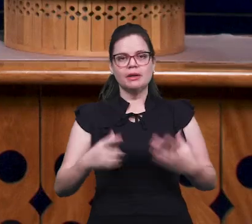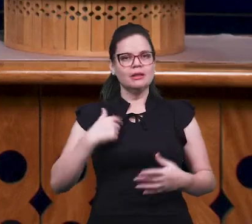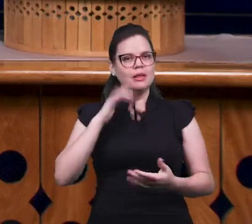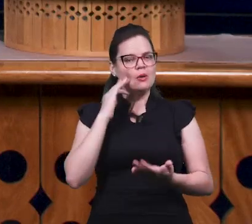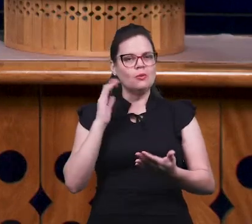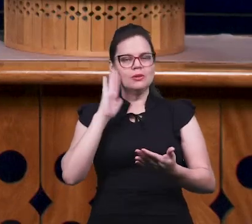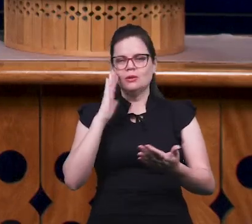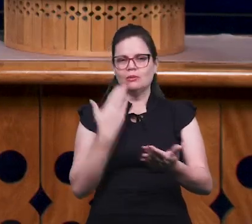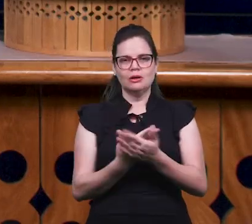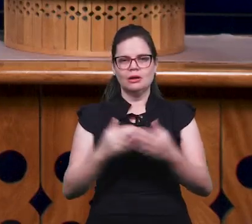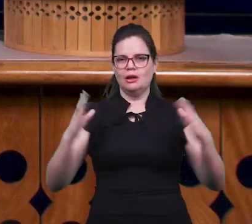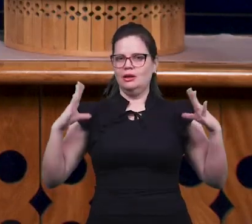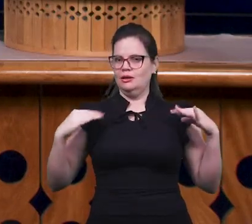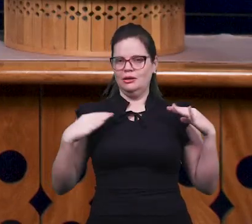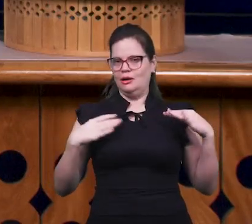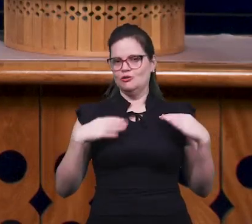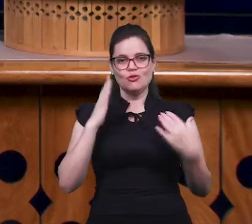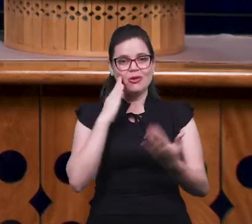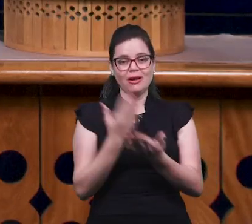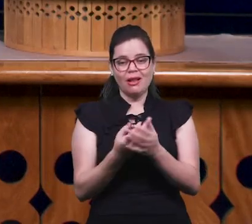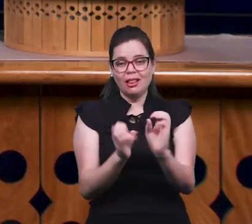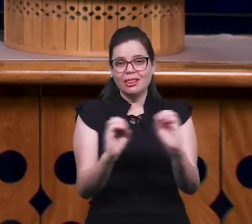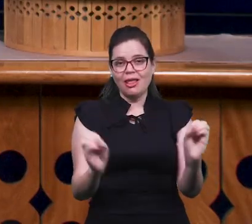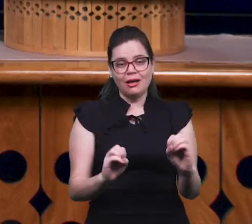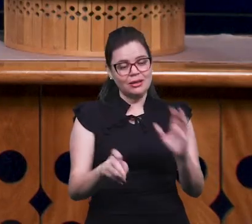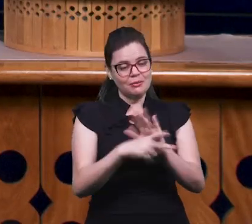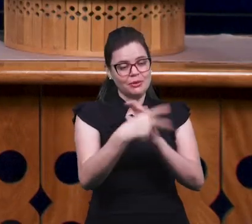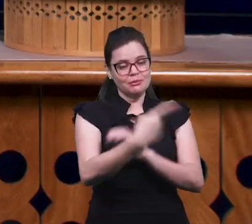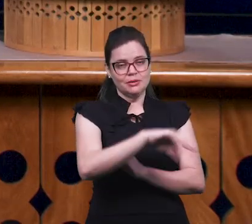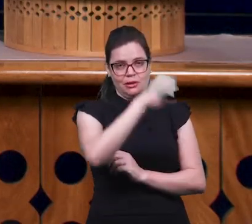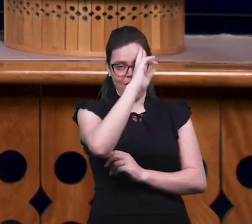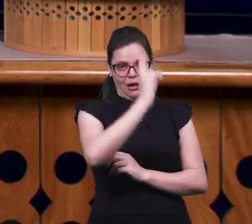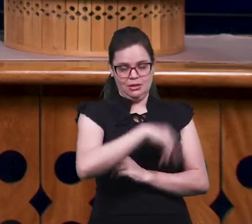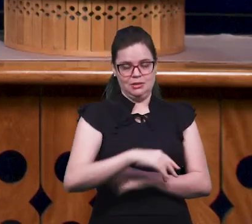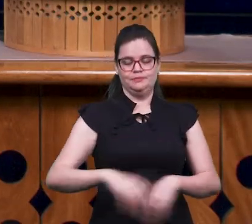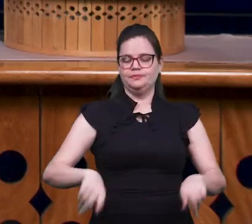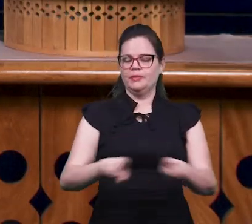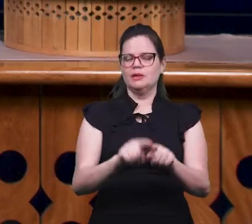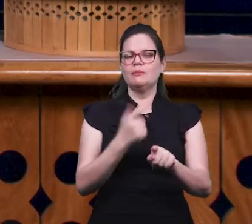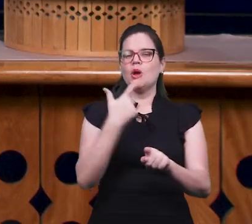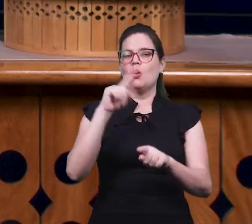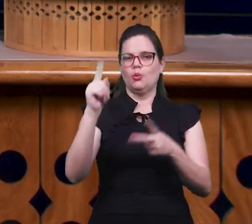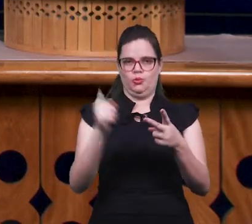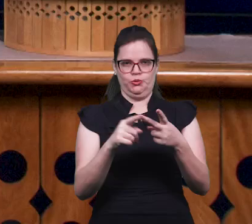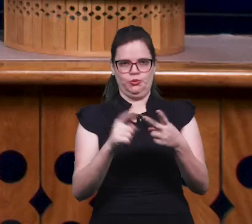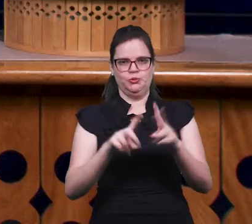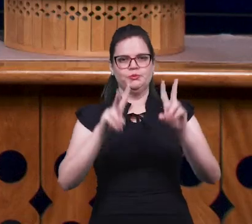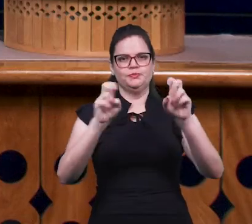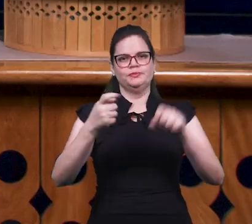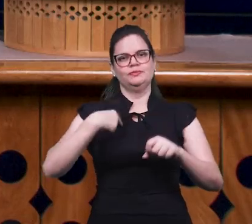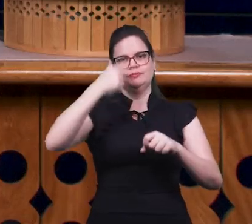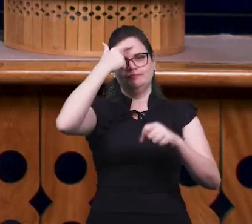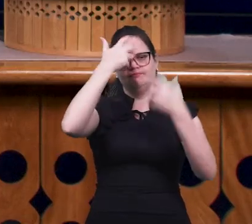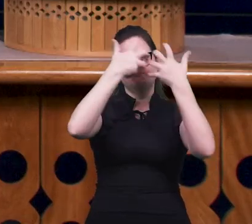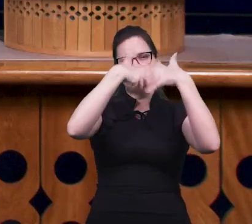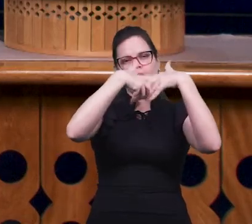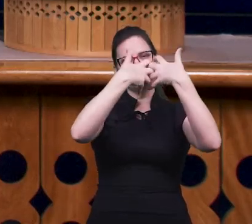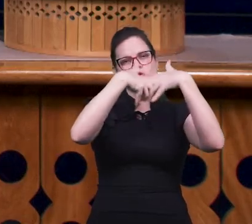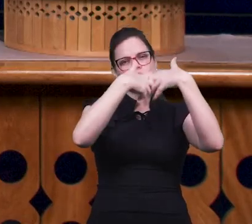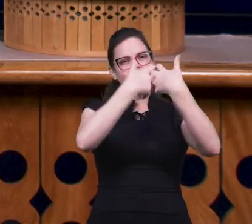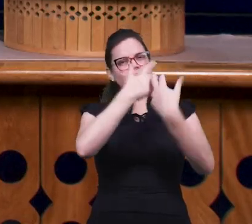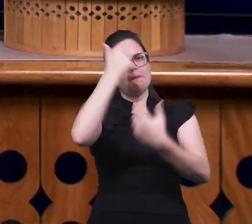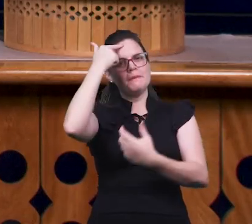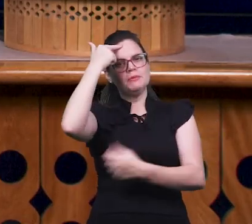razão mesmo. Outra coisa que a filosofia contaminou o cristianismo, podemos dizer assim, é o raciocínio lógico.